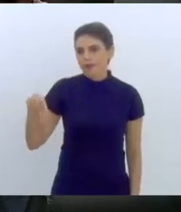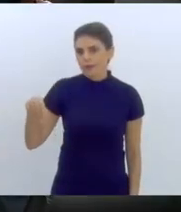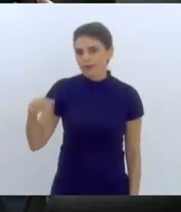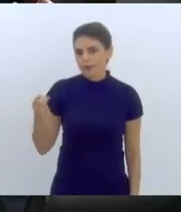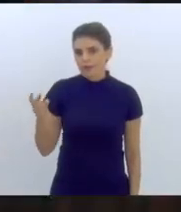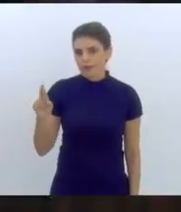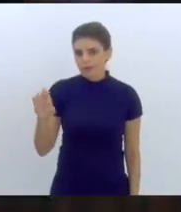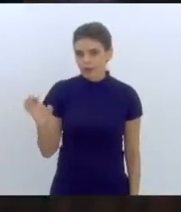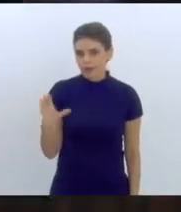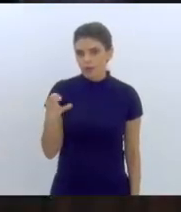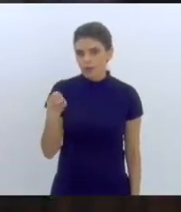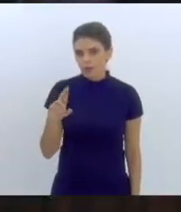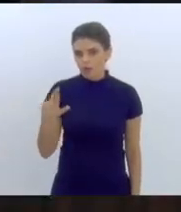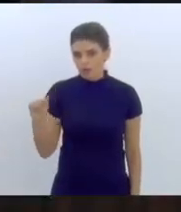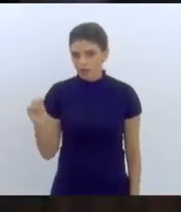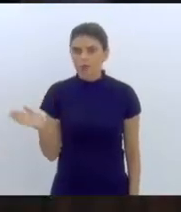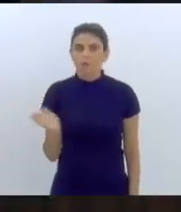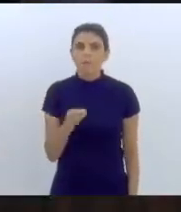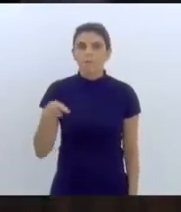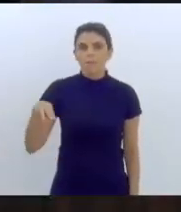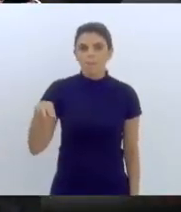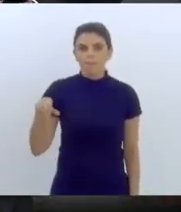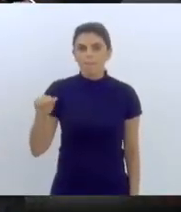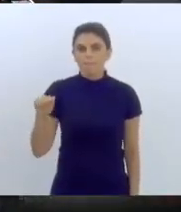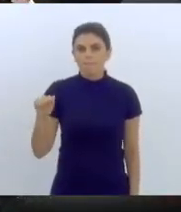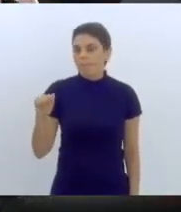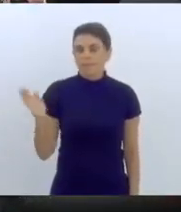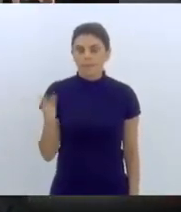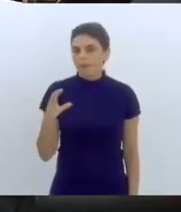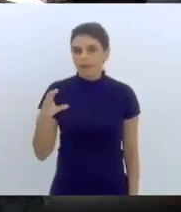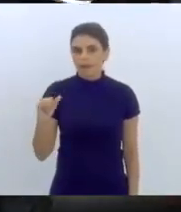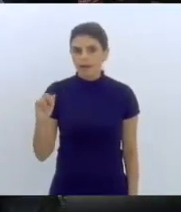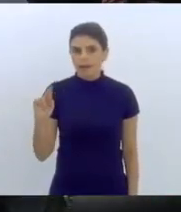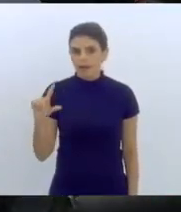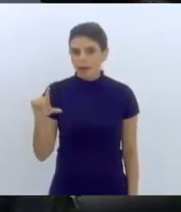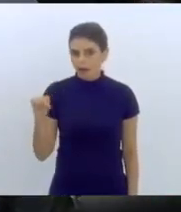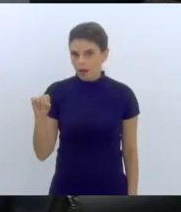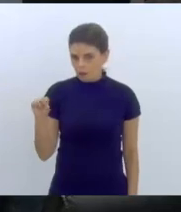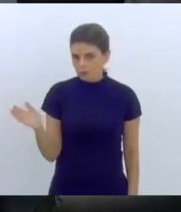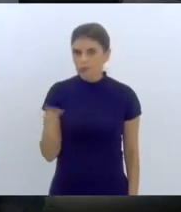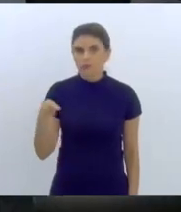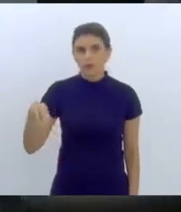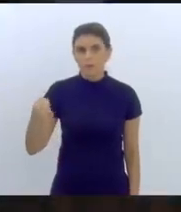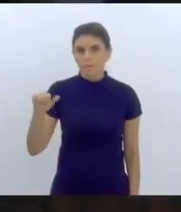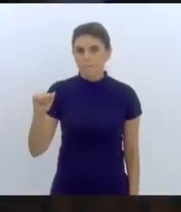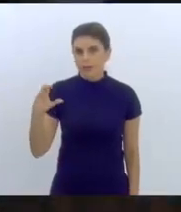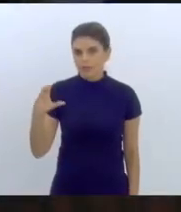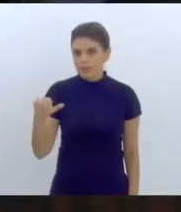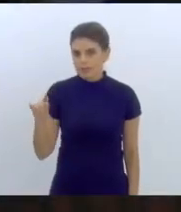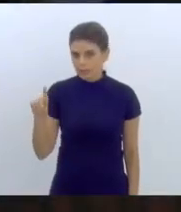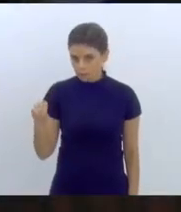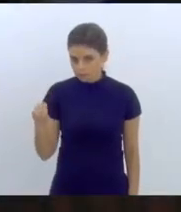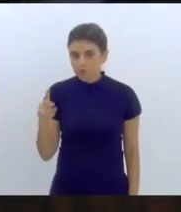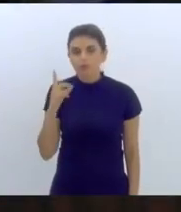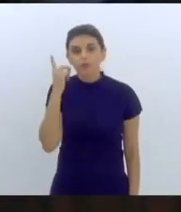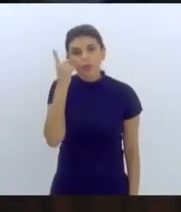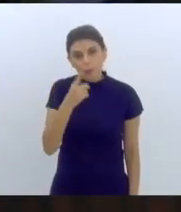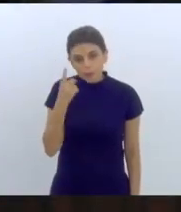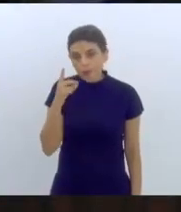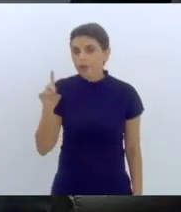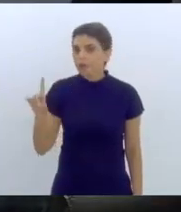Deputado Carlos Macedo. Deputado Douglas